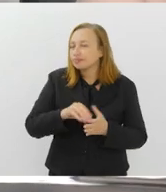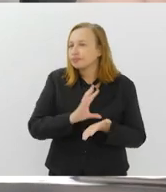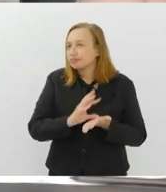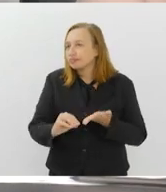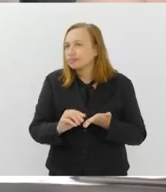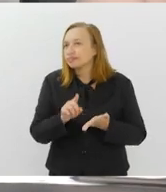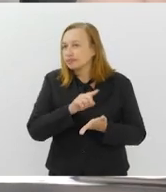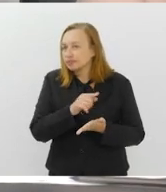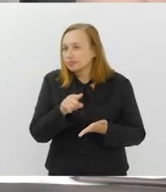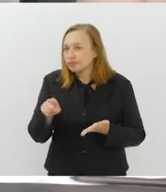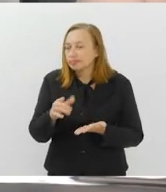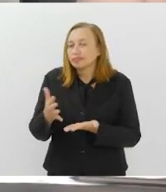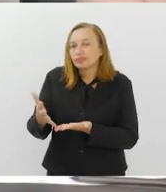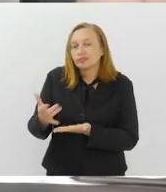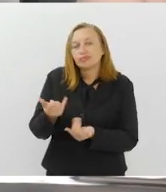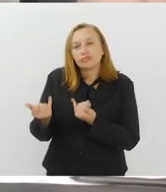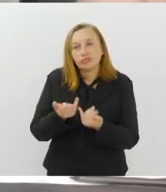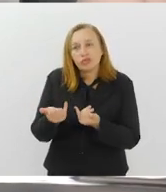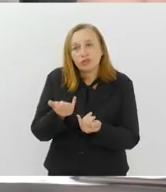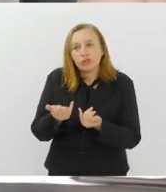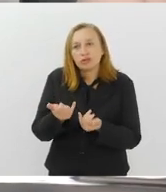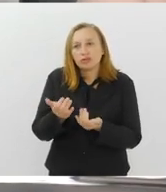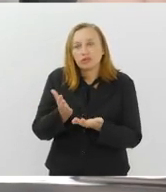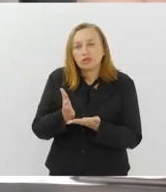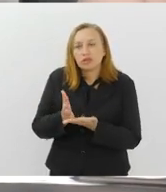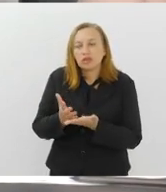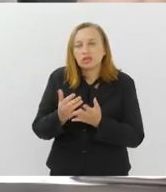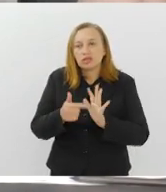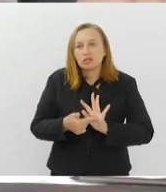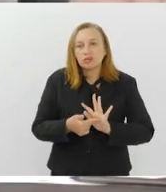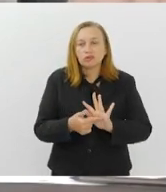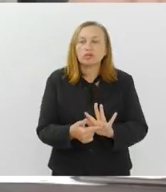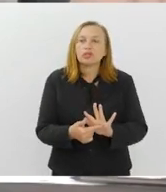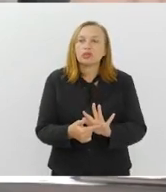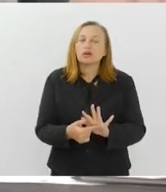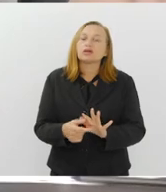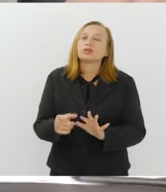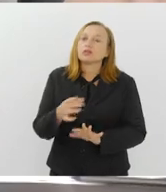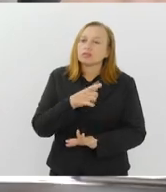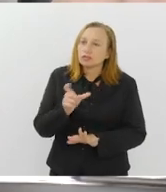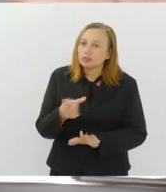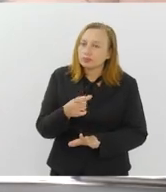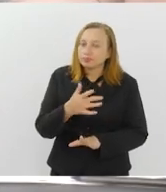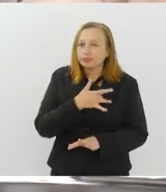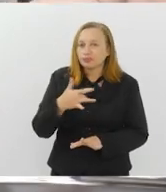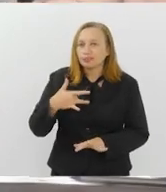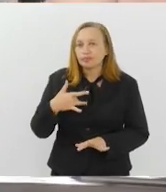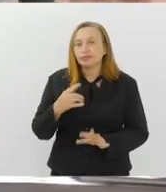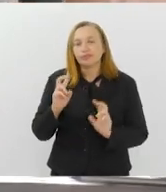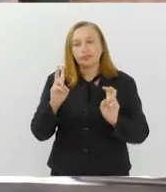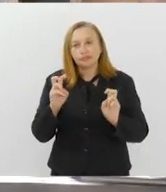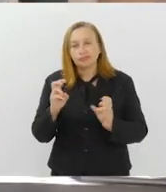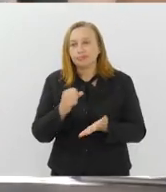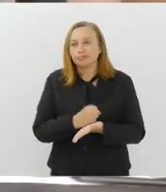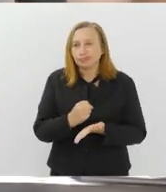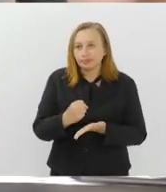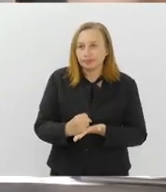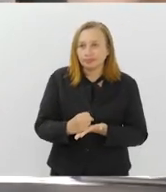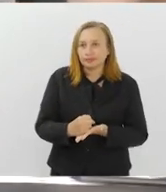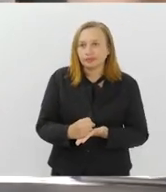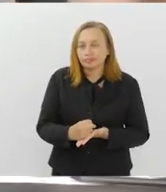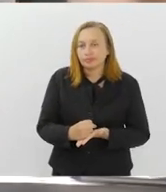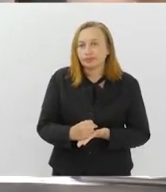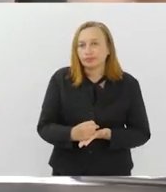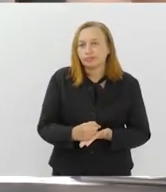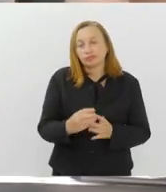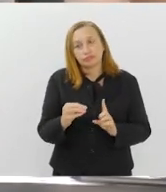informações sejam fornecidas daqui em diante pelos planos de saúde em relação a esses contratantes que são